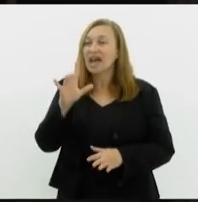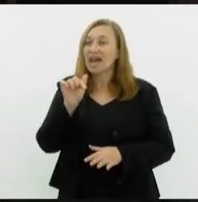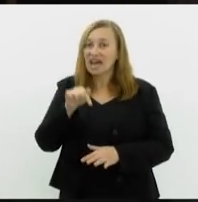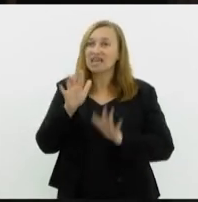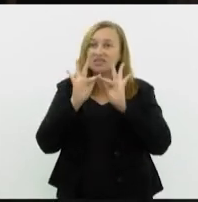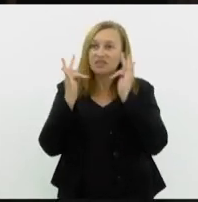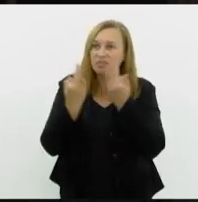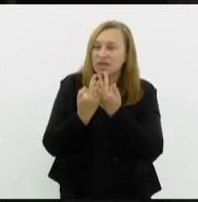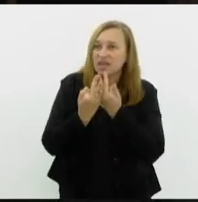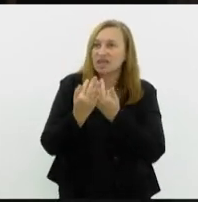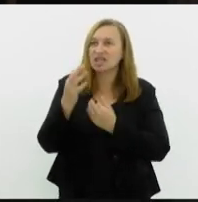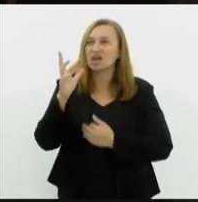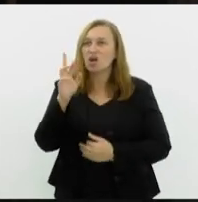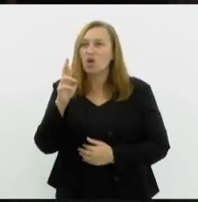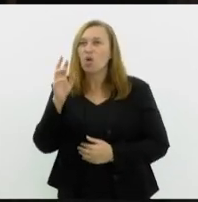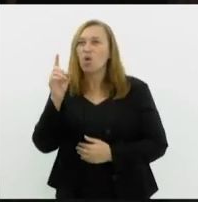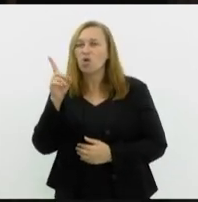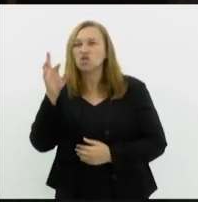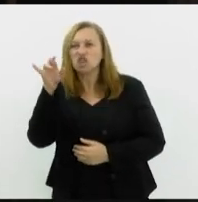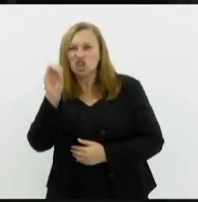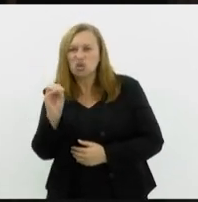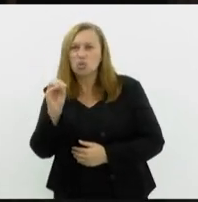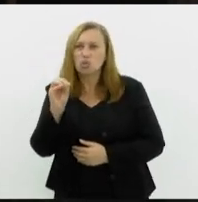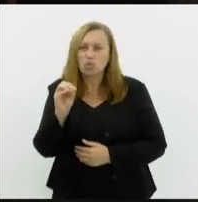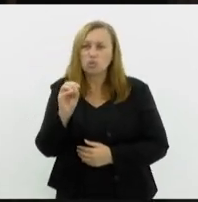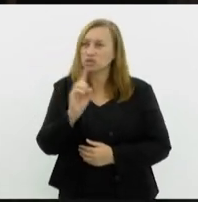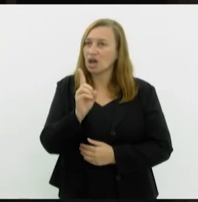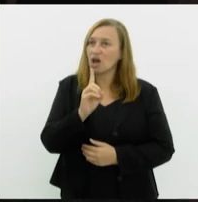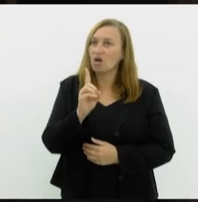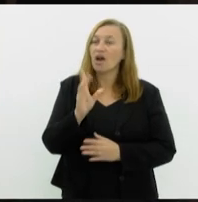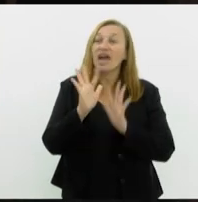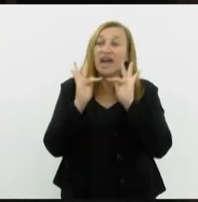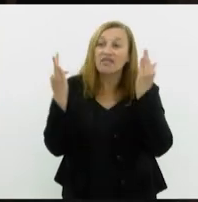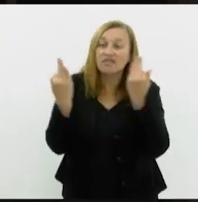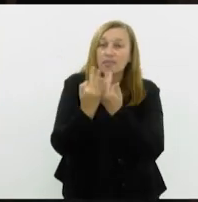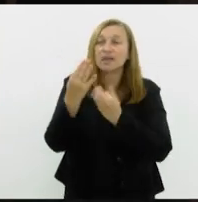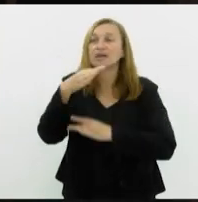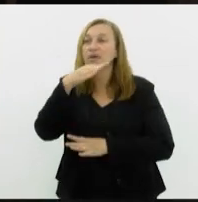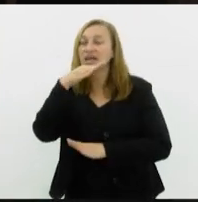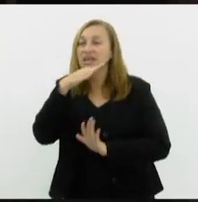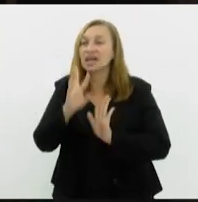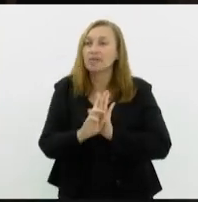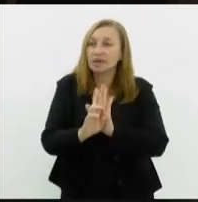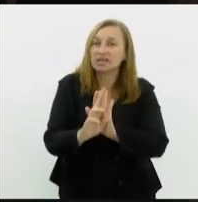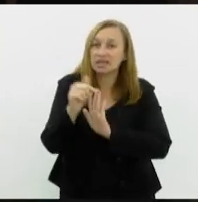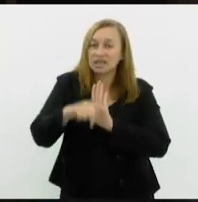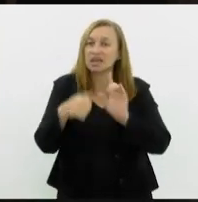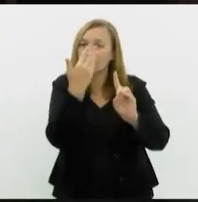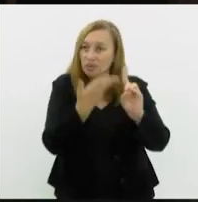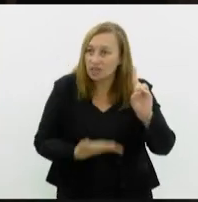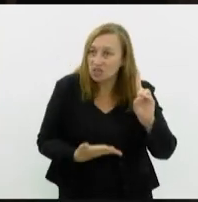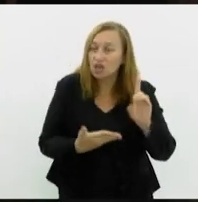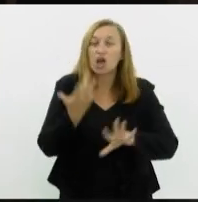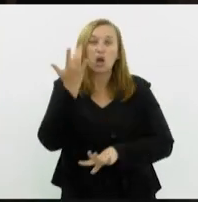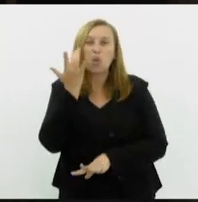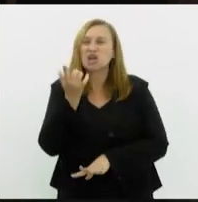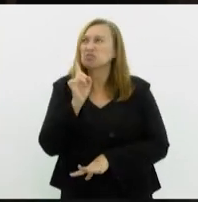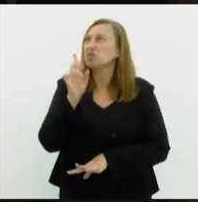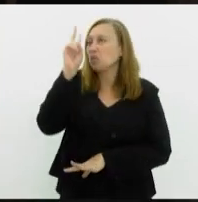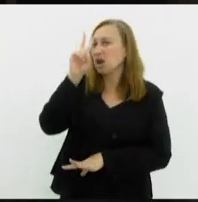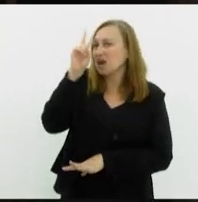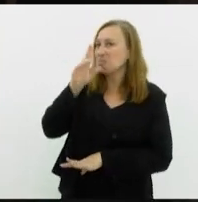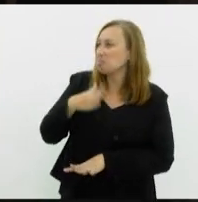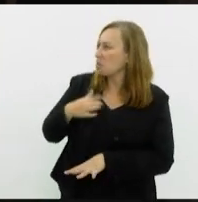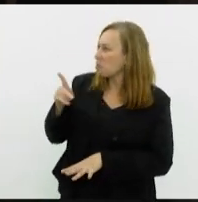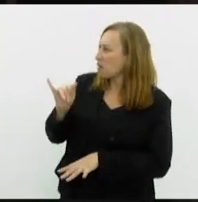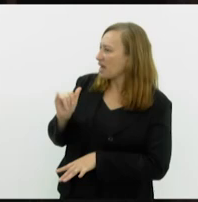a família Rodrigo Bondim, não é a família Vlágio, é a família Mangaratiba que vai representada aqui e homenageada. Eu acho que eu não lembro, meu pai está